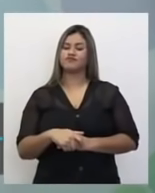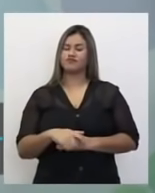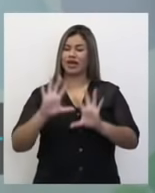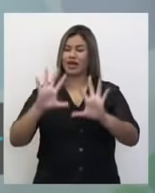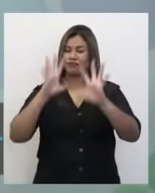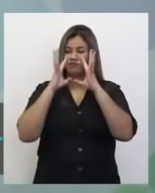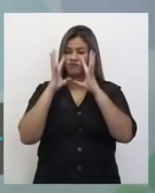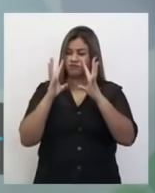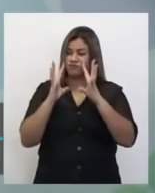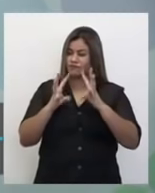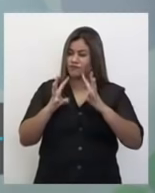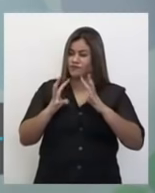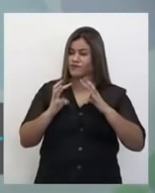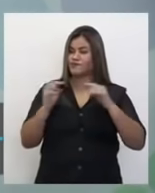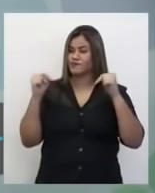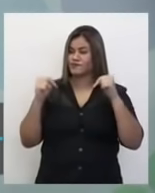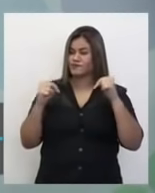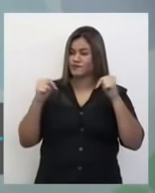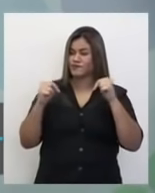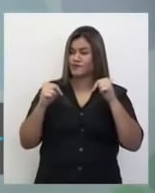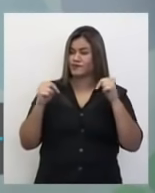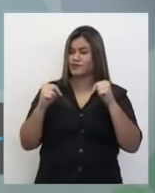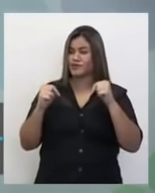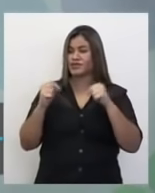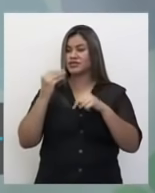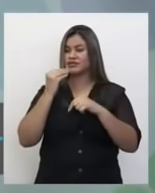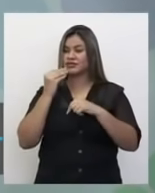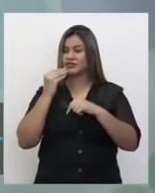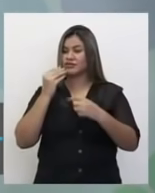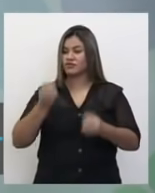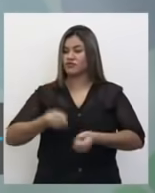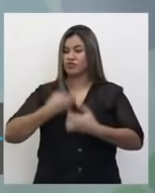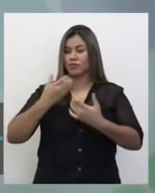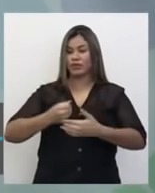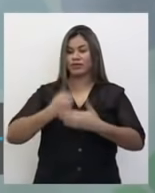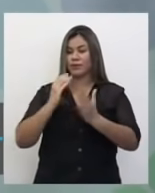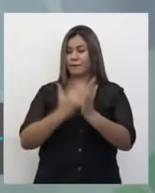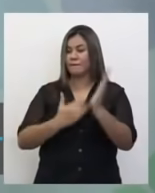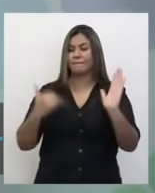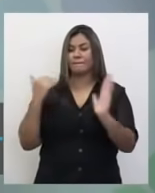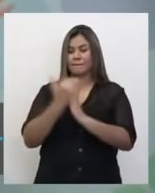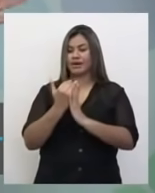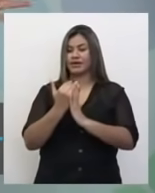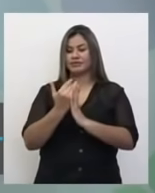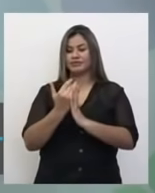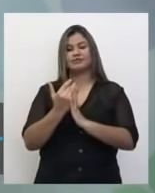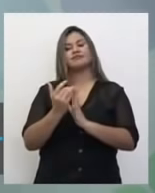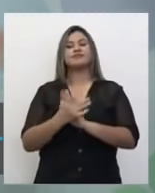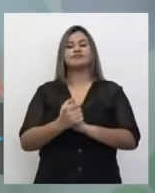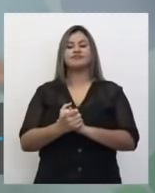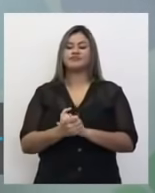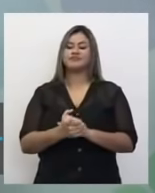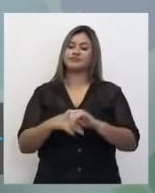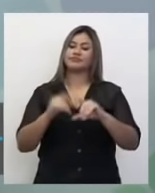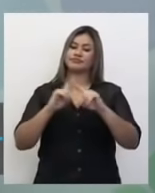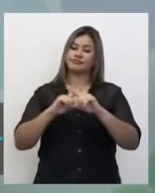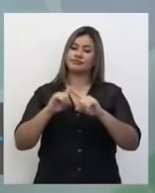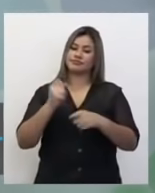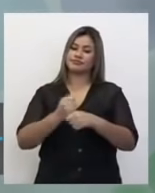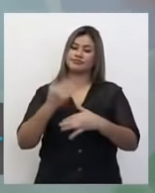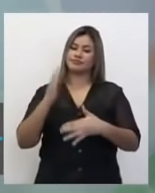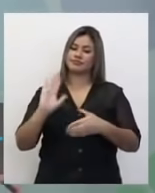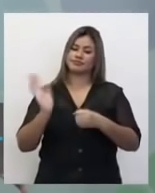gente, presta atenção e pega o máximo que você puder. Eh, só que assim, das duas uma, Fabi, se fechar o